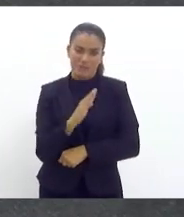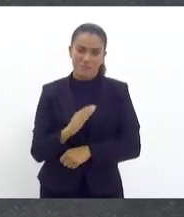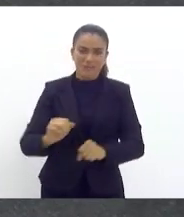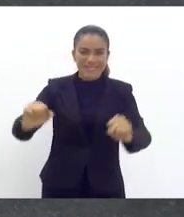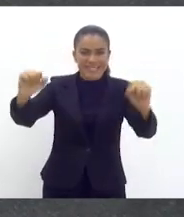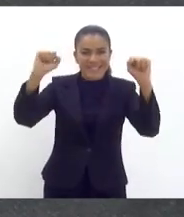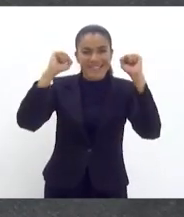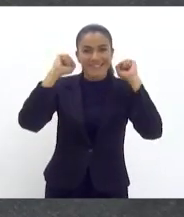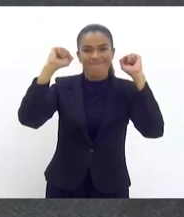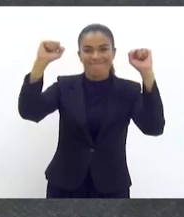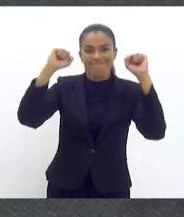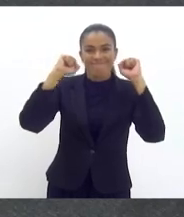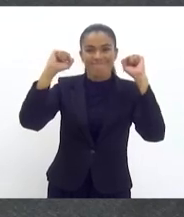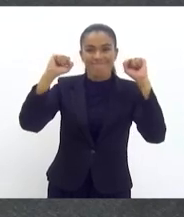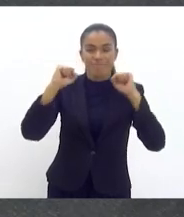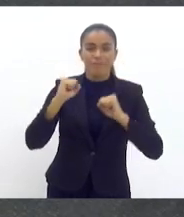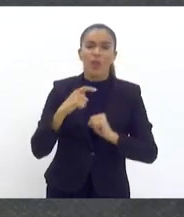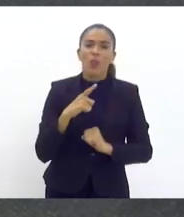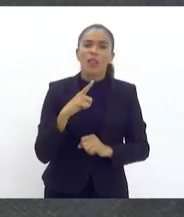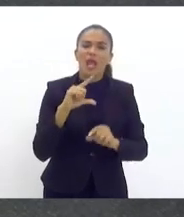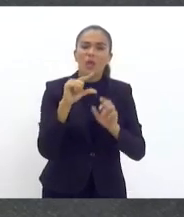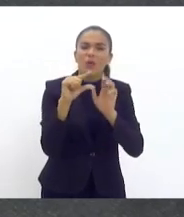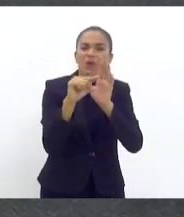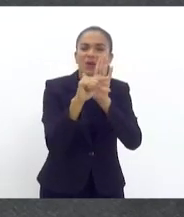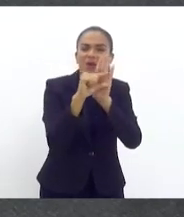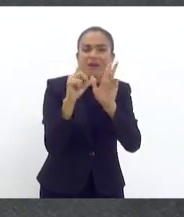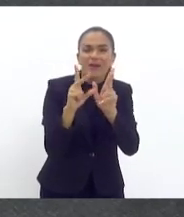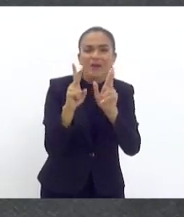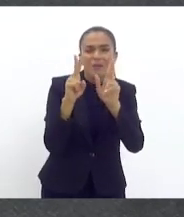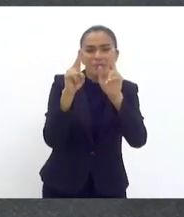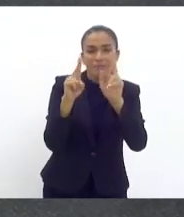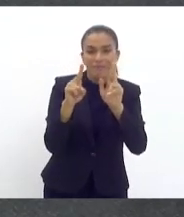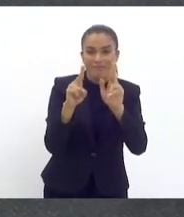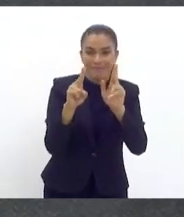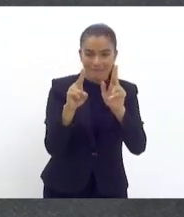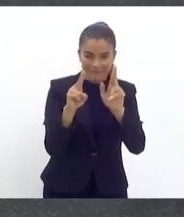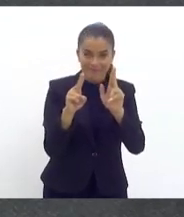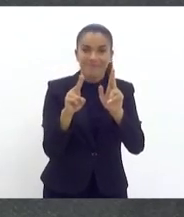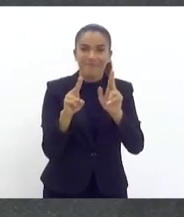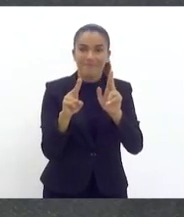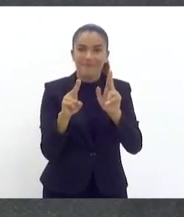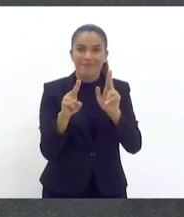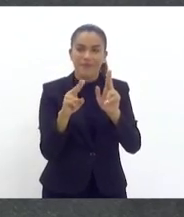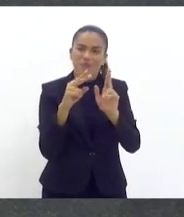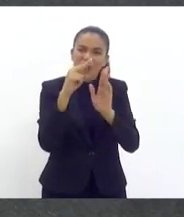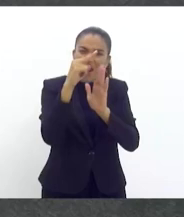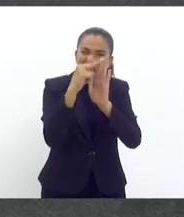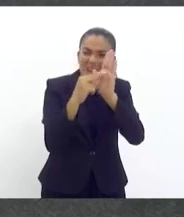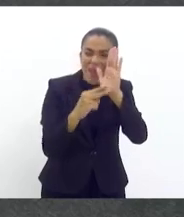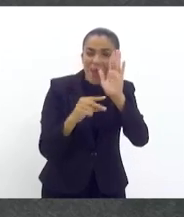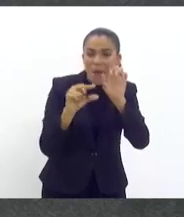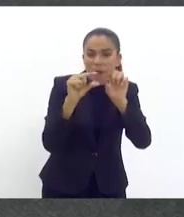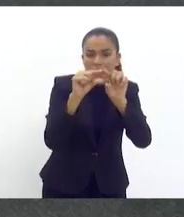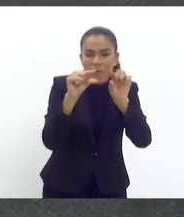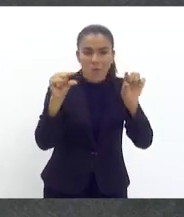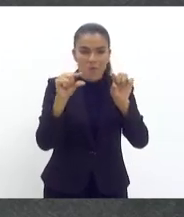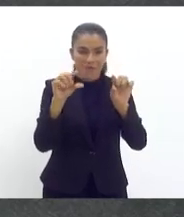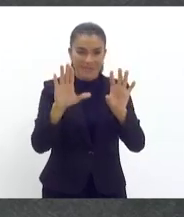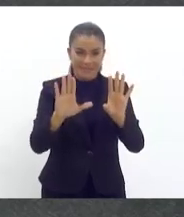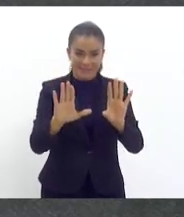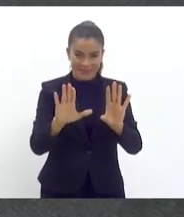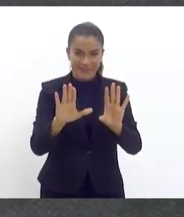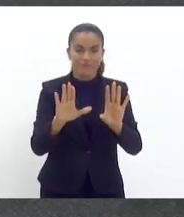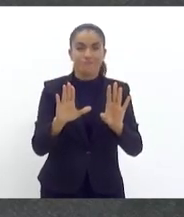celebrado. Eu estou aqui com um pedacinho do registro, vou ler apenas um pedaço